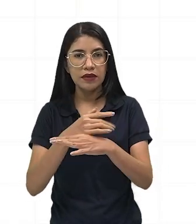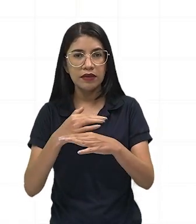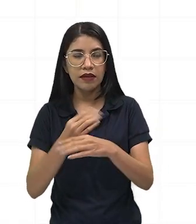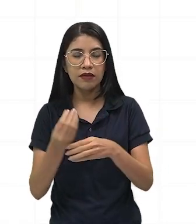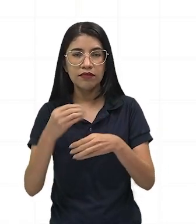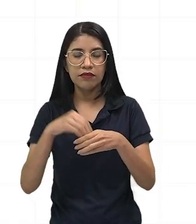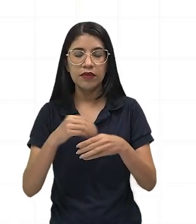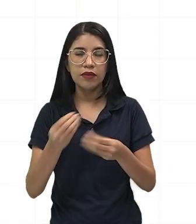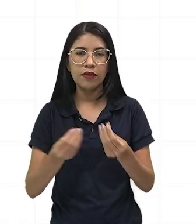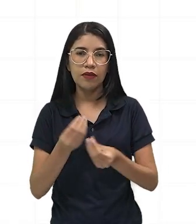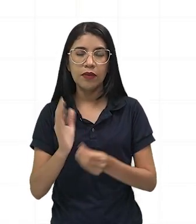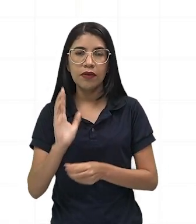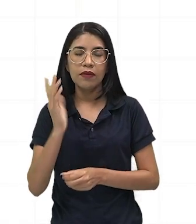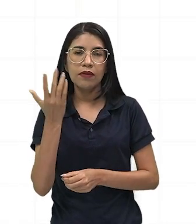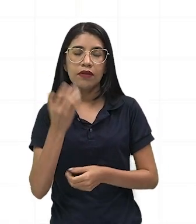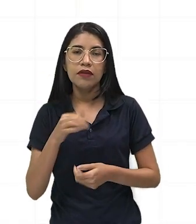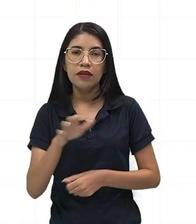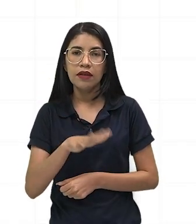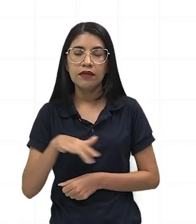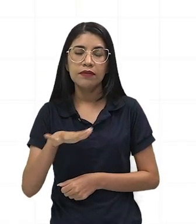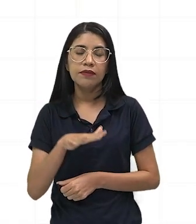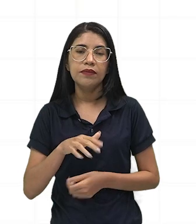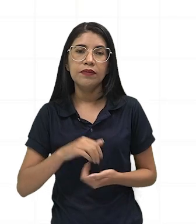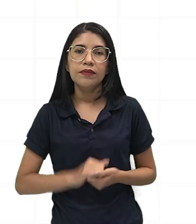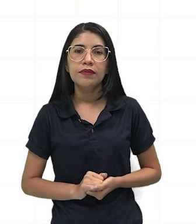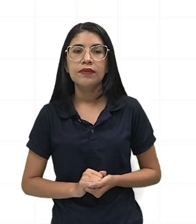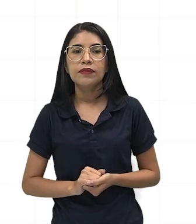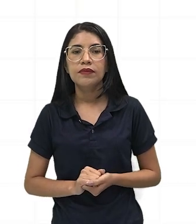Dentro aí de um determinado